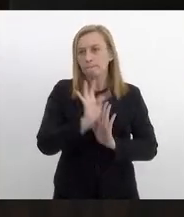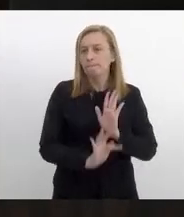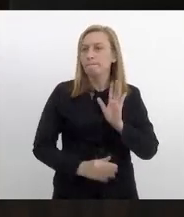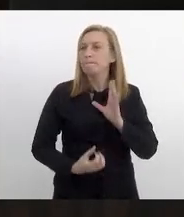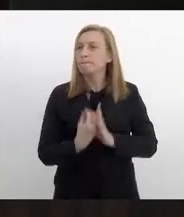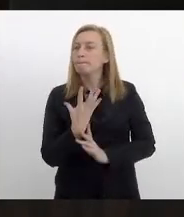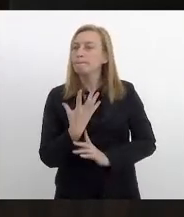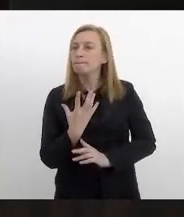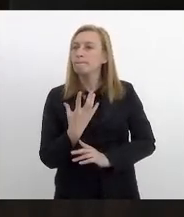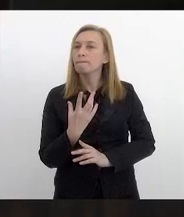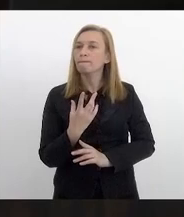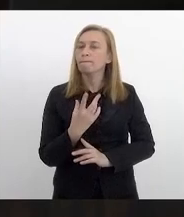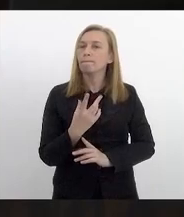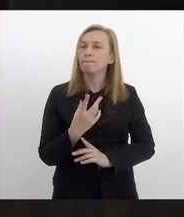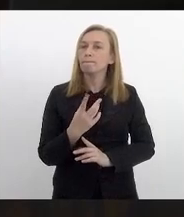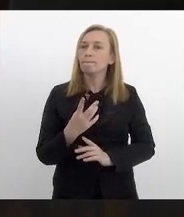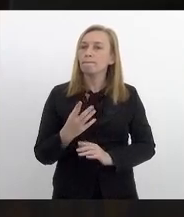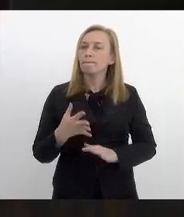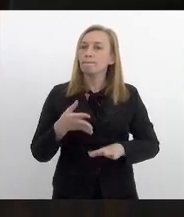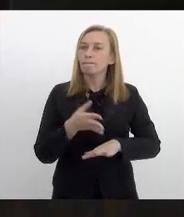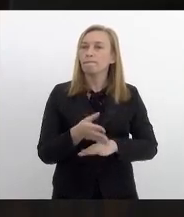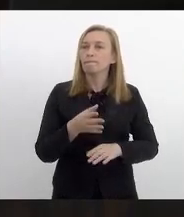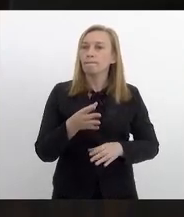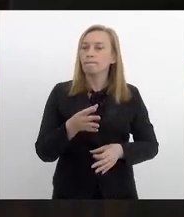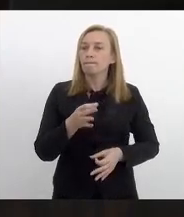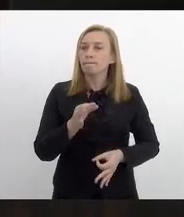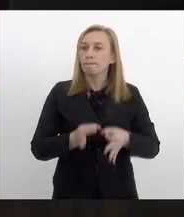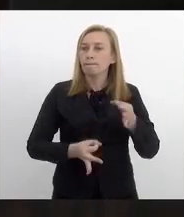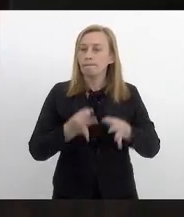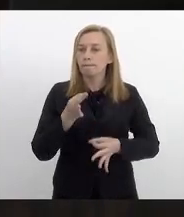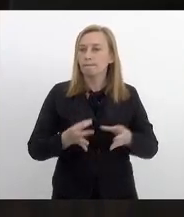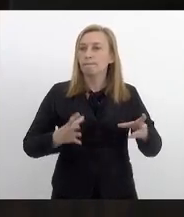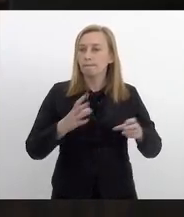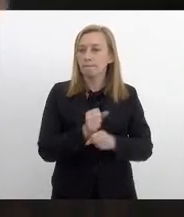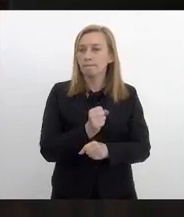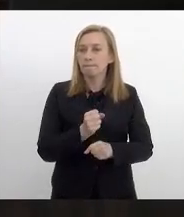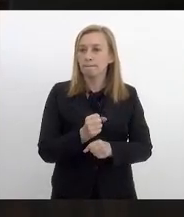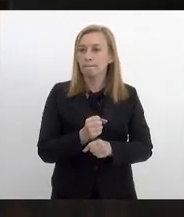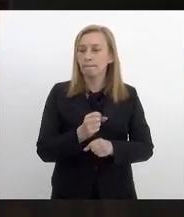vai contemplar Tribunal de Contas, Defensoria,